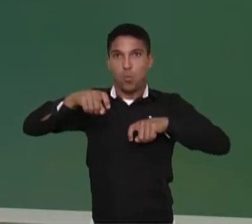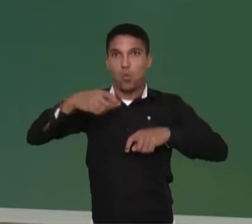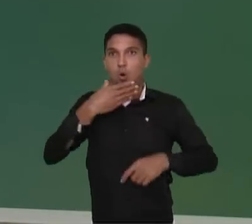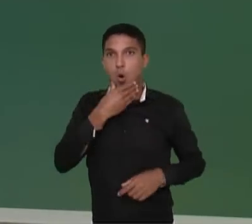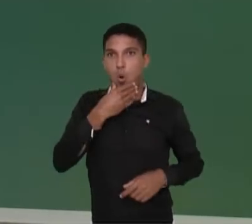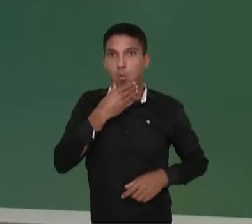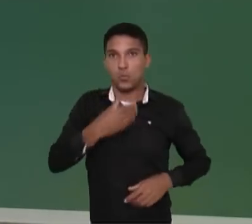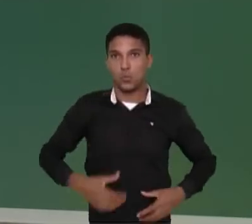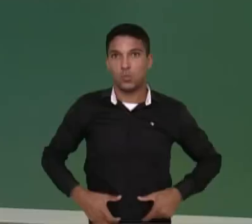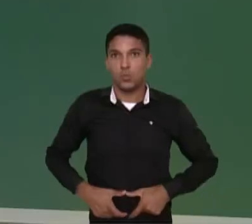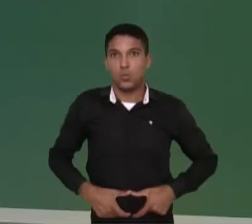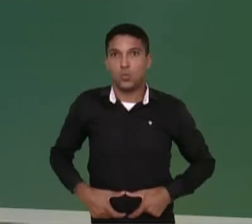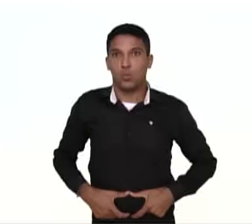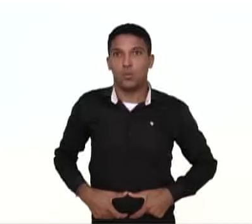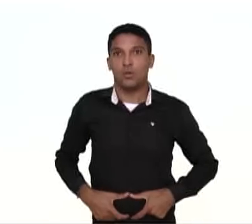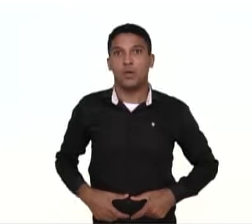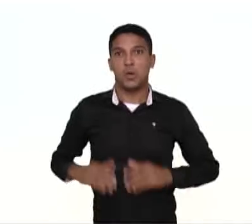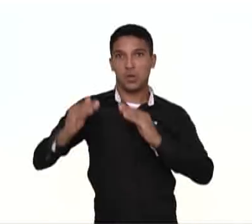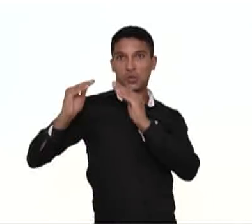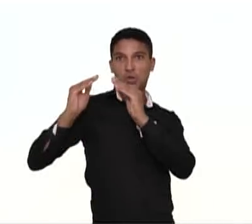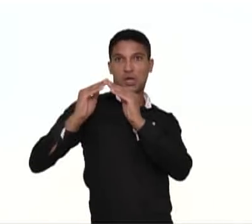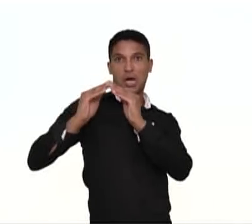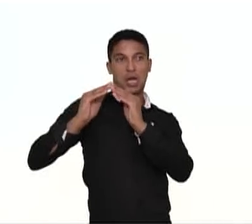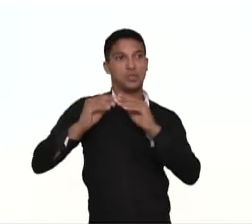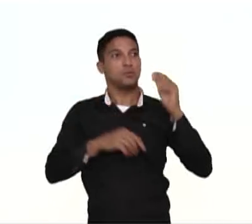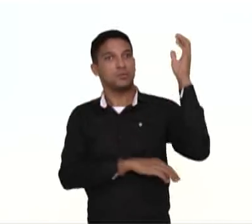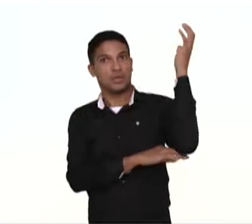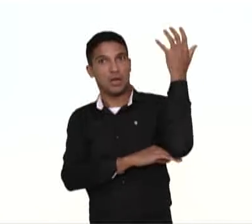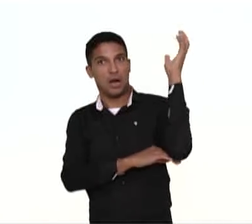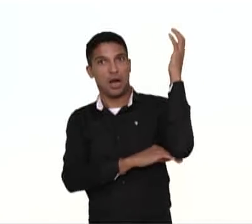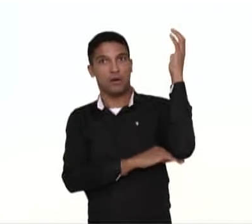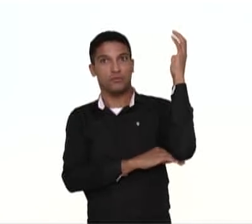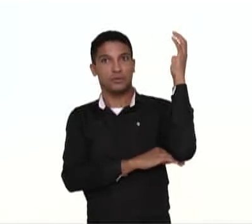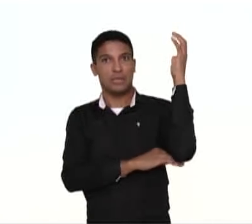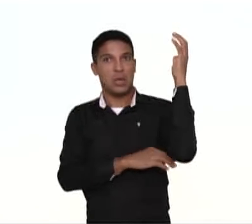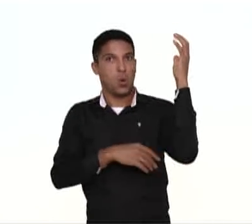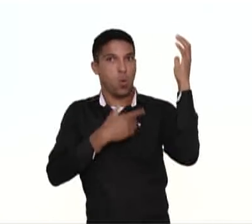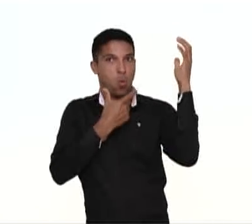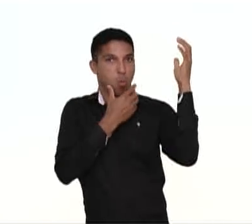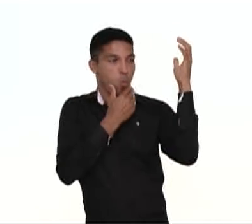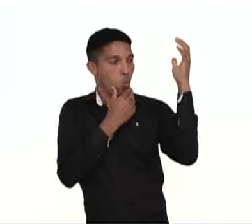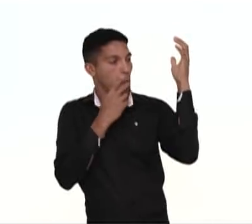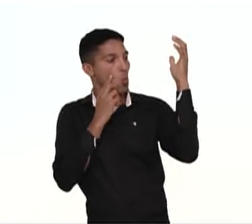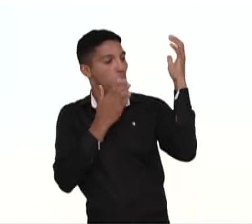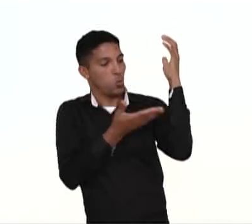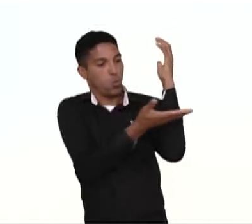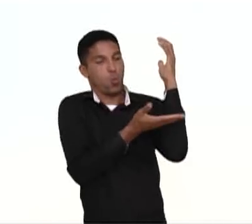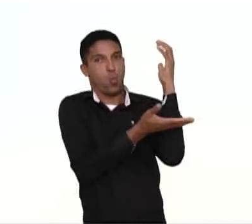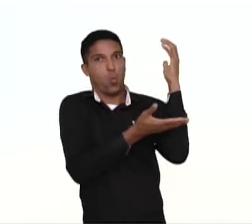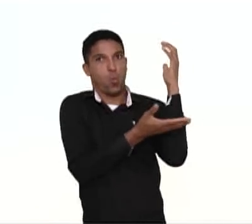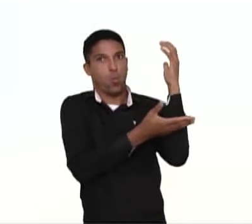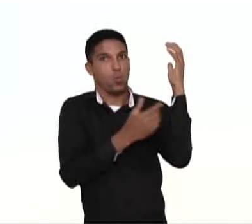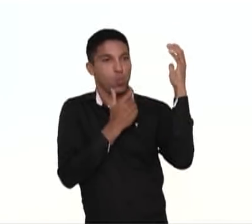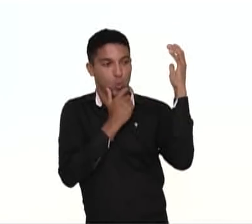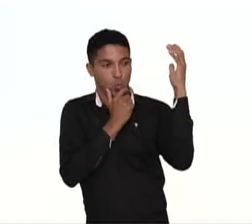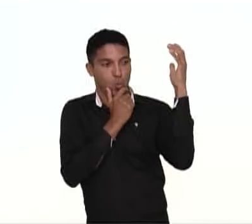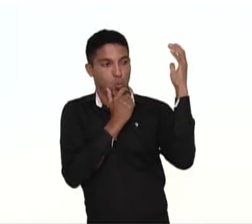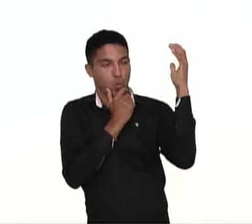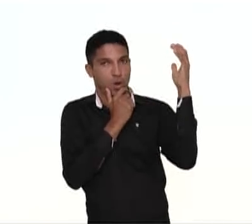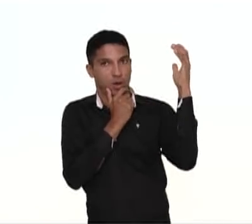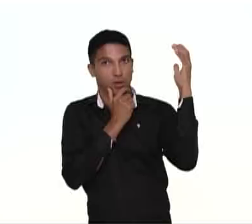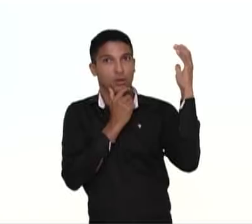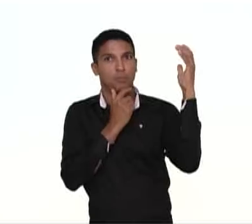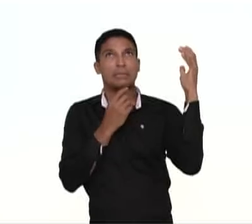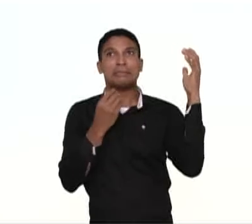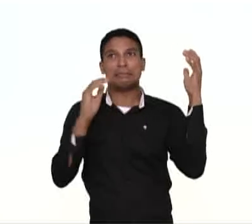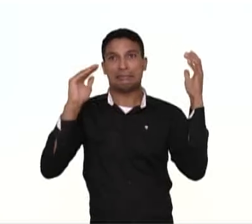cair. Para cortá-la, o fazendeiro ficou num dilema, pois seria necessário medi-la para que não houvesse perigo